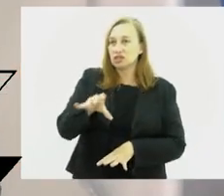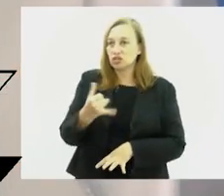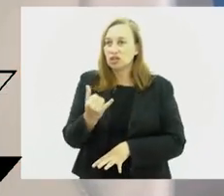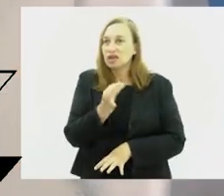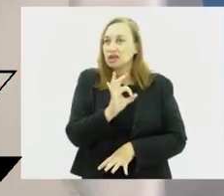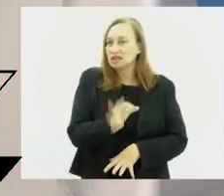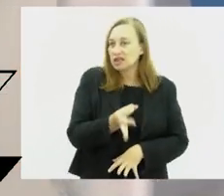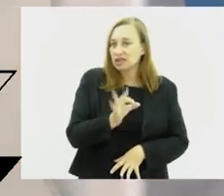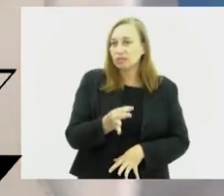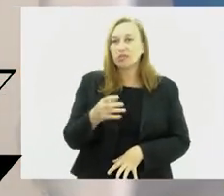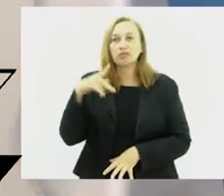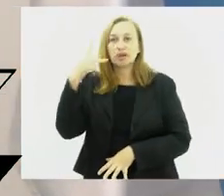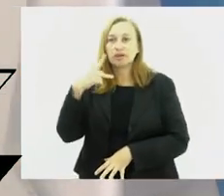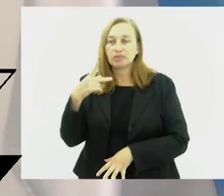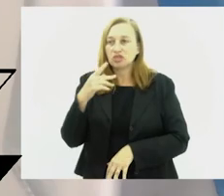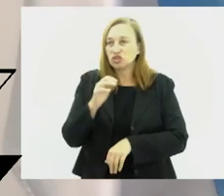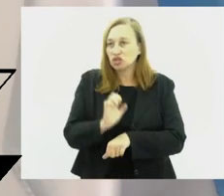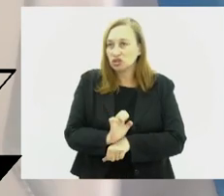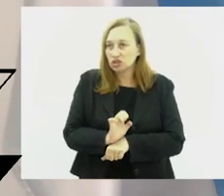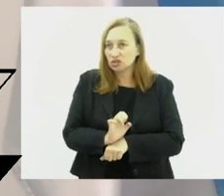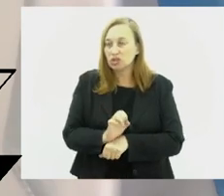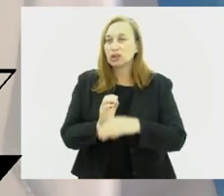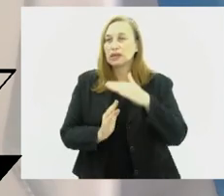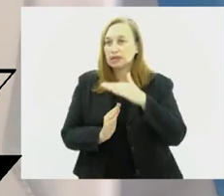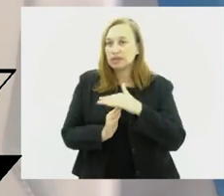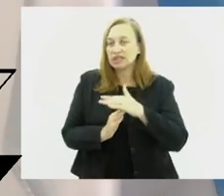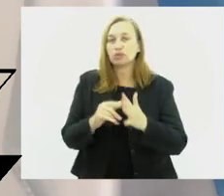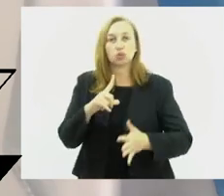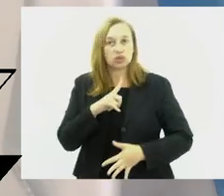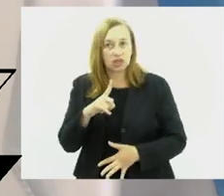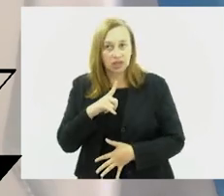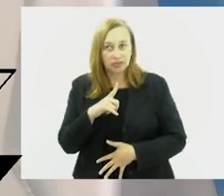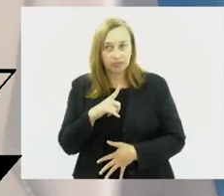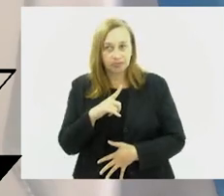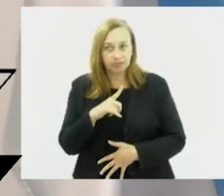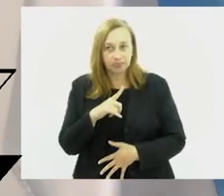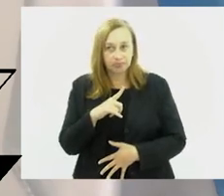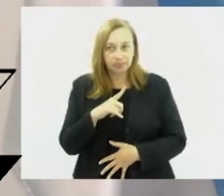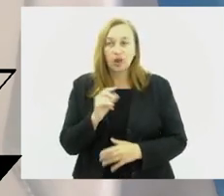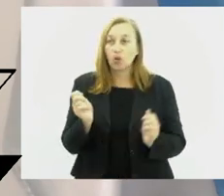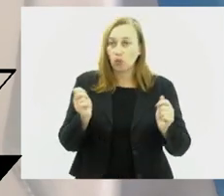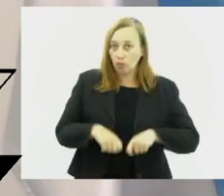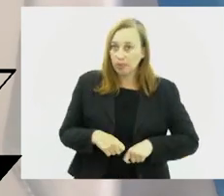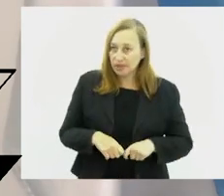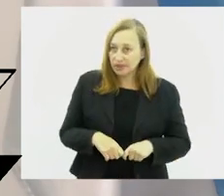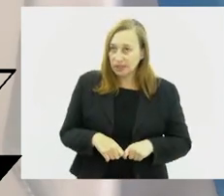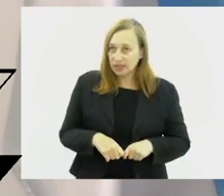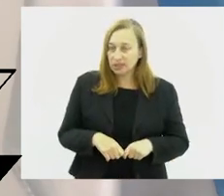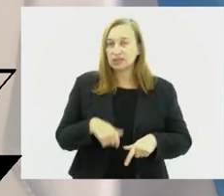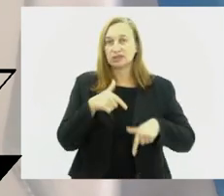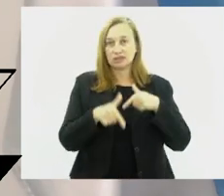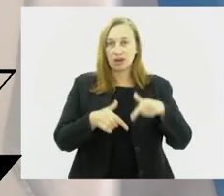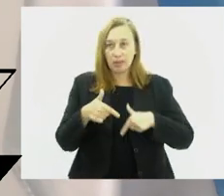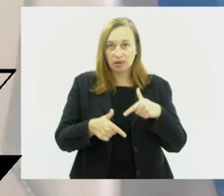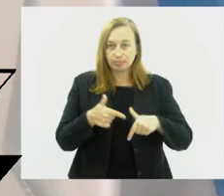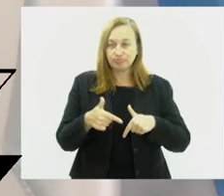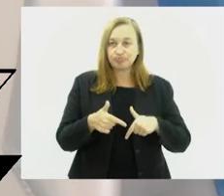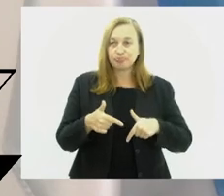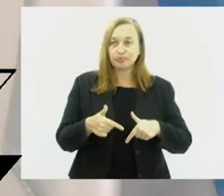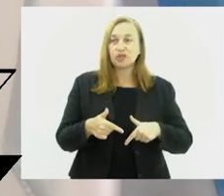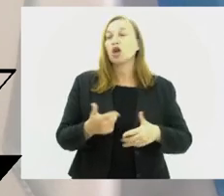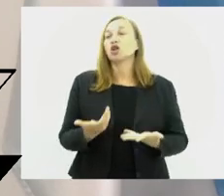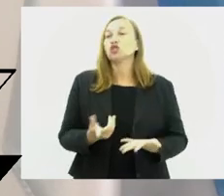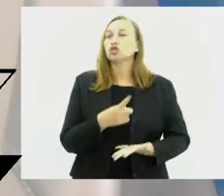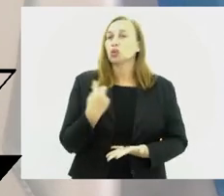Obviamente que o parlamento estadual ele tem as suas limitações de competência, de atribuição de competência.